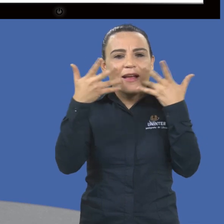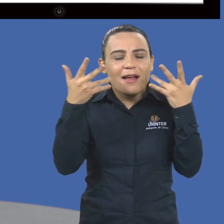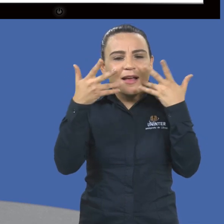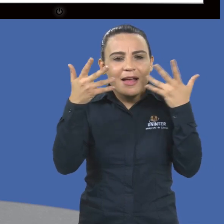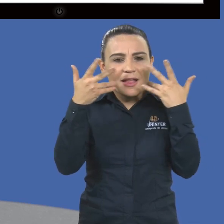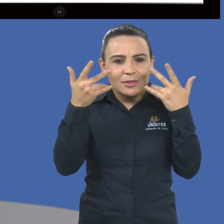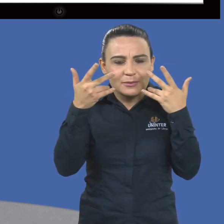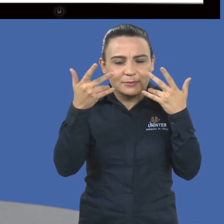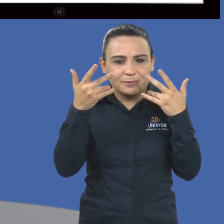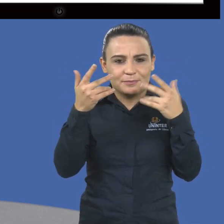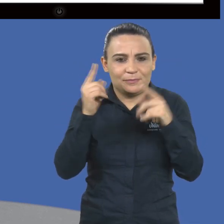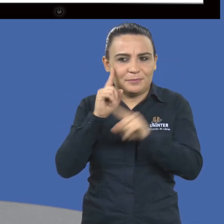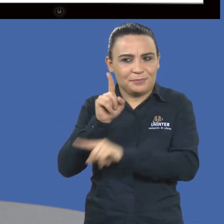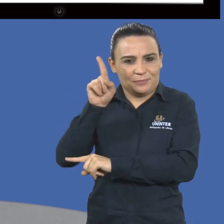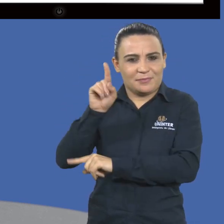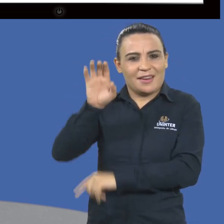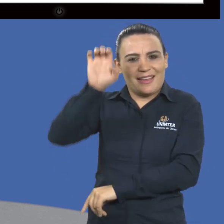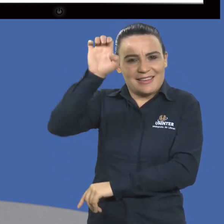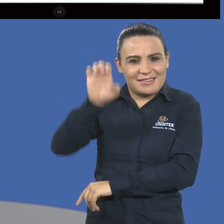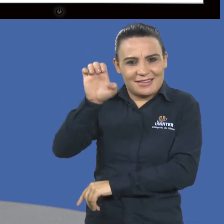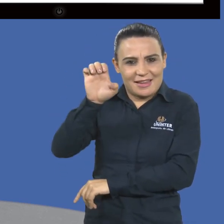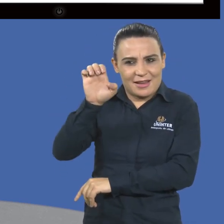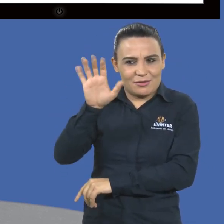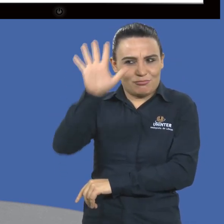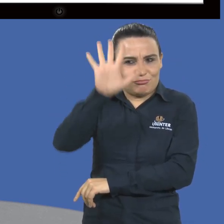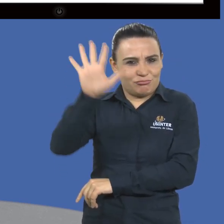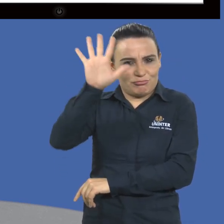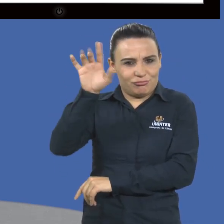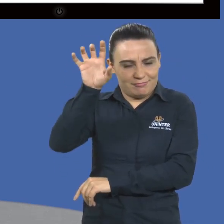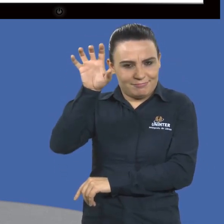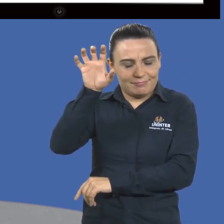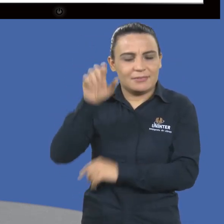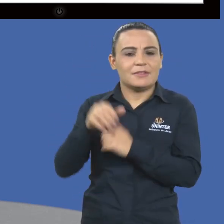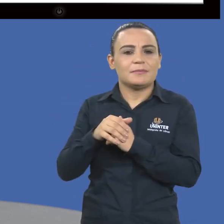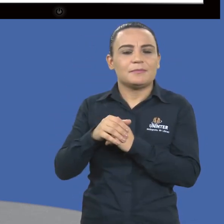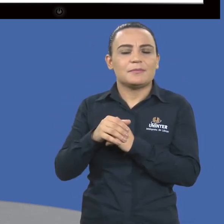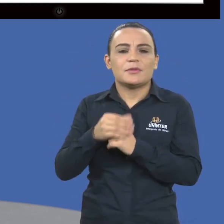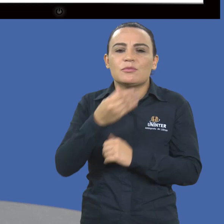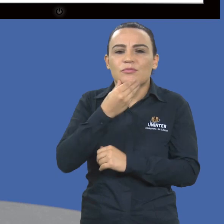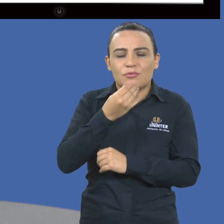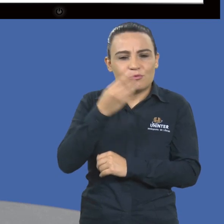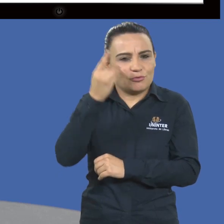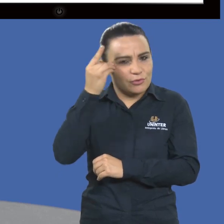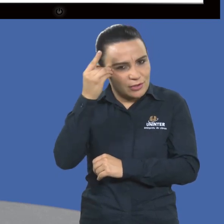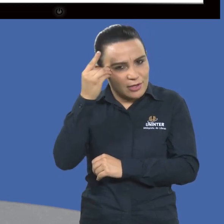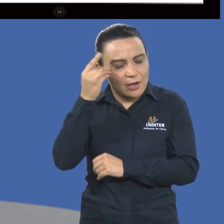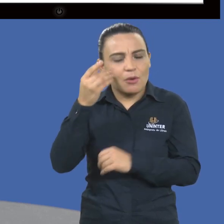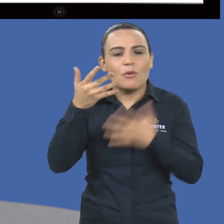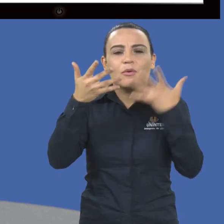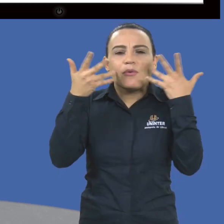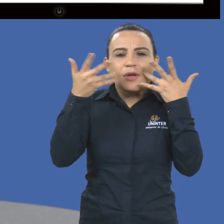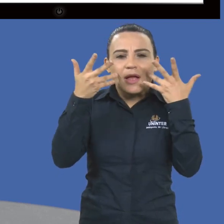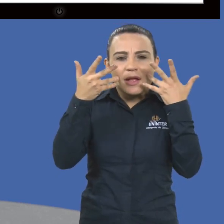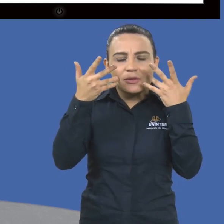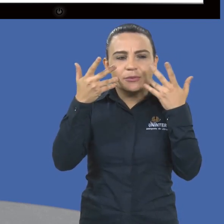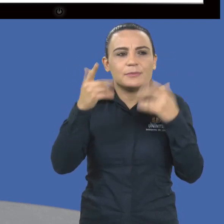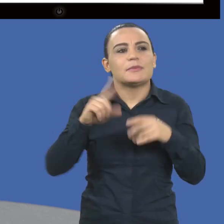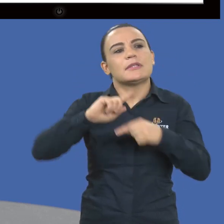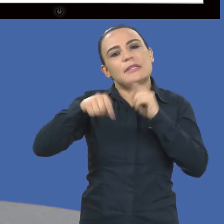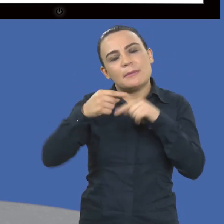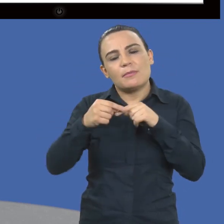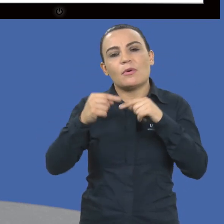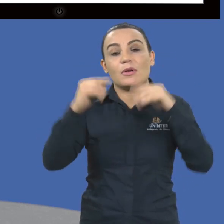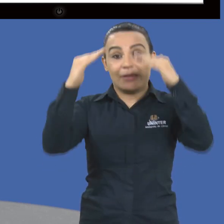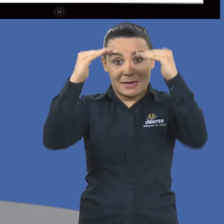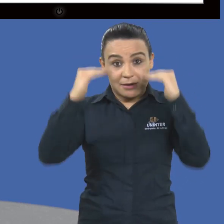gatinho. E embaixo entre essas duas linhas que ele traçou, da direita